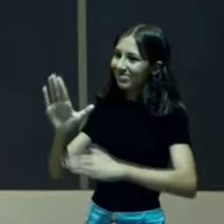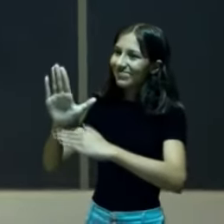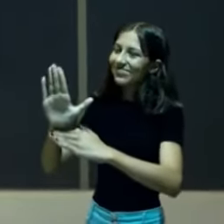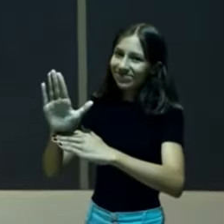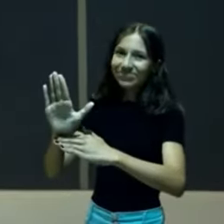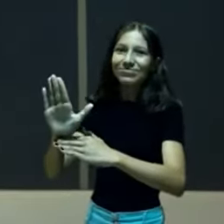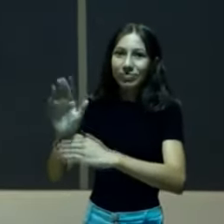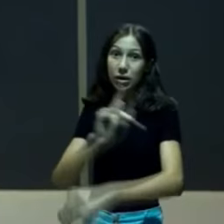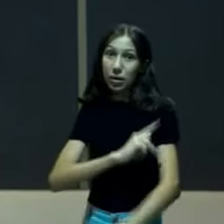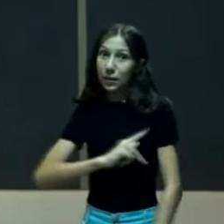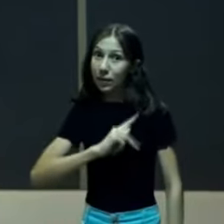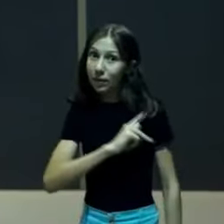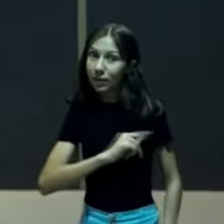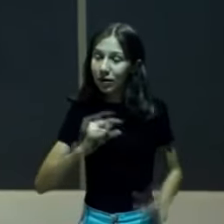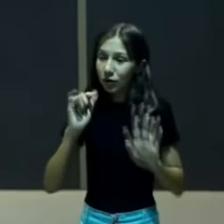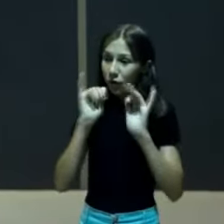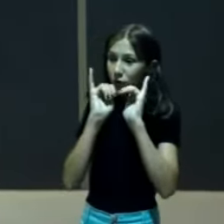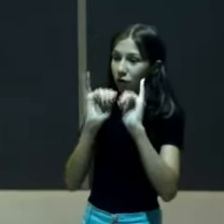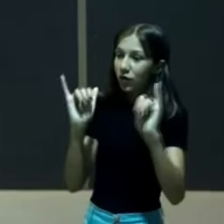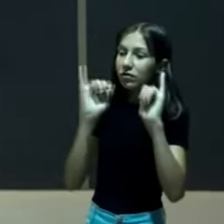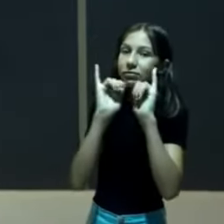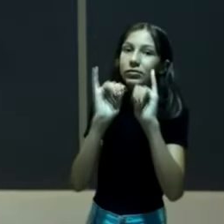E Paulo está dizendo para eles o seguinte,